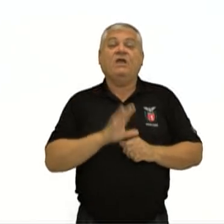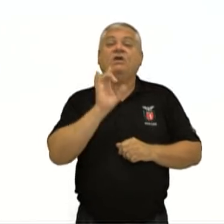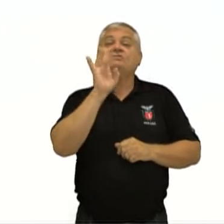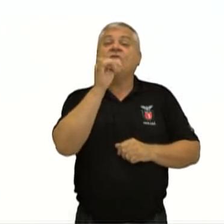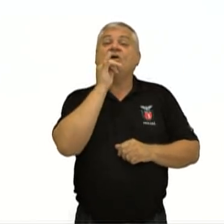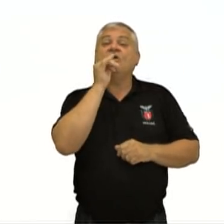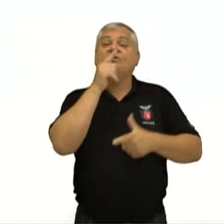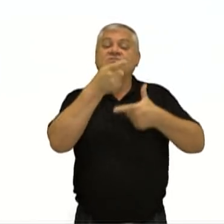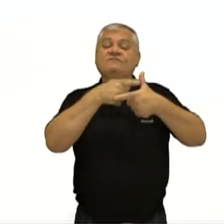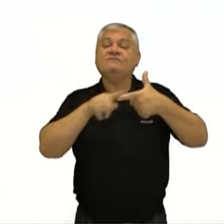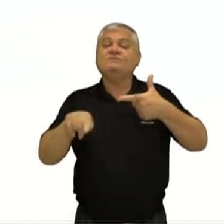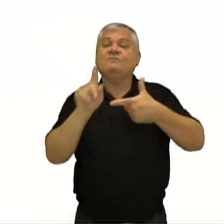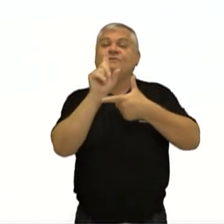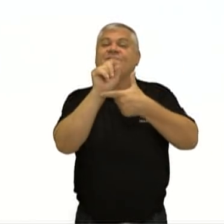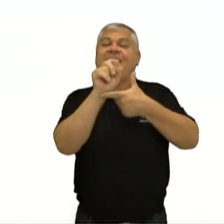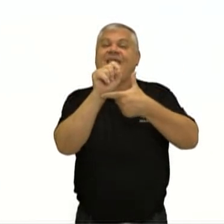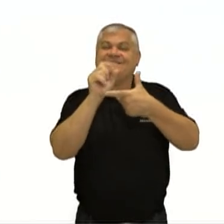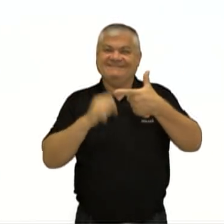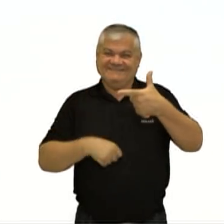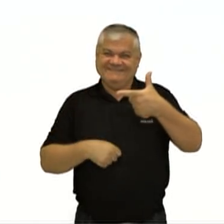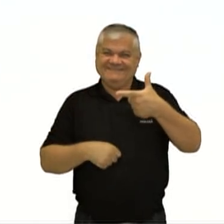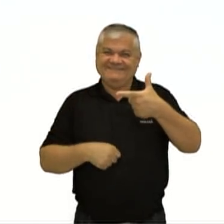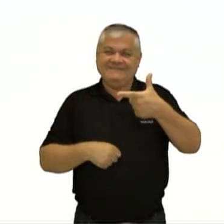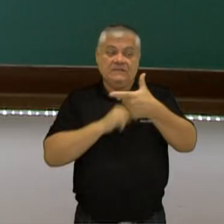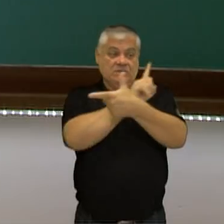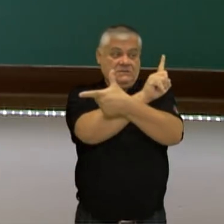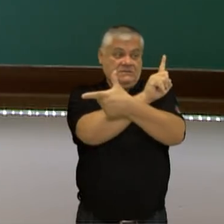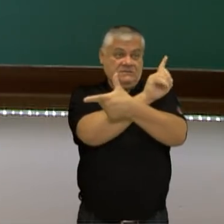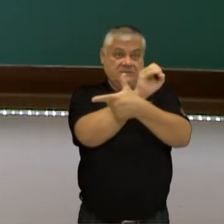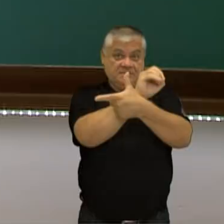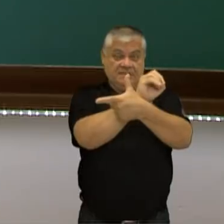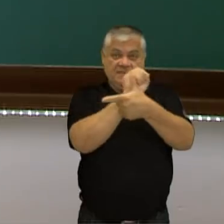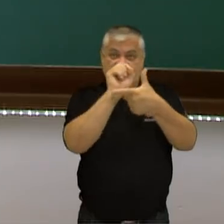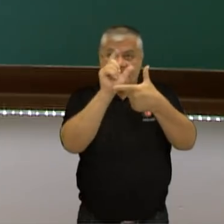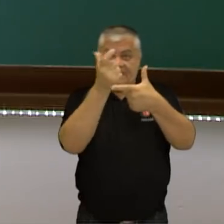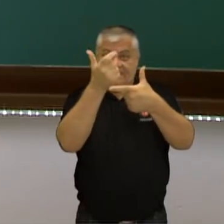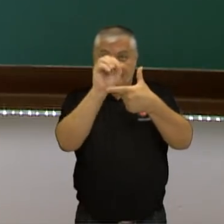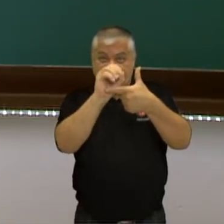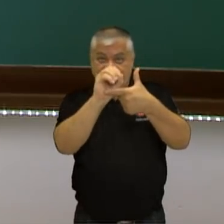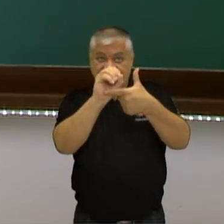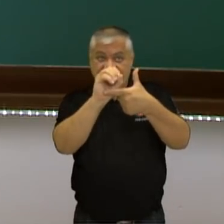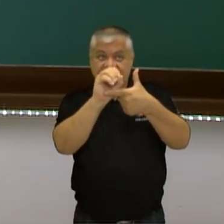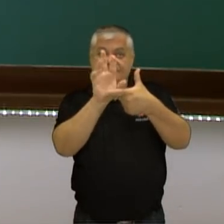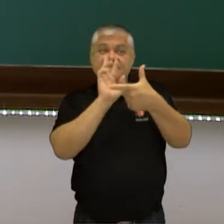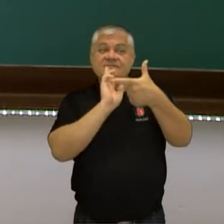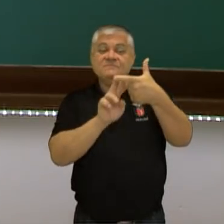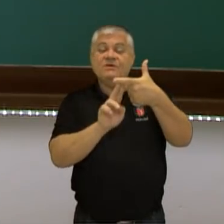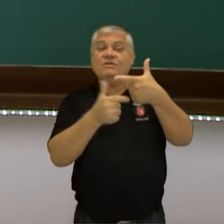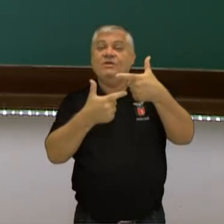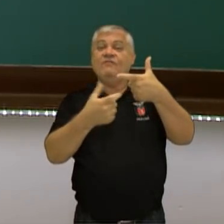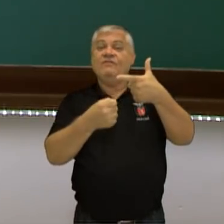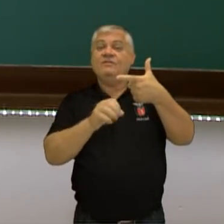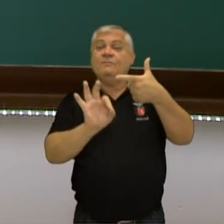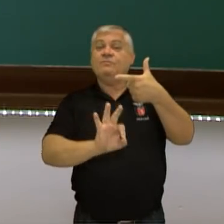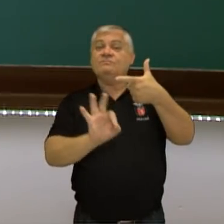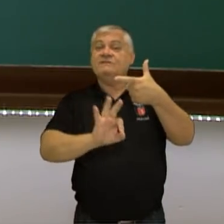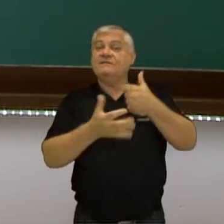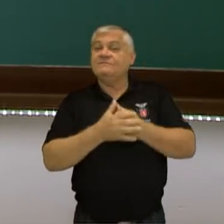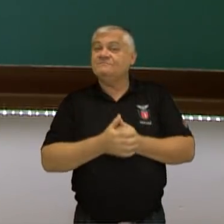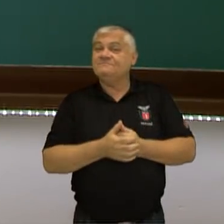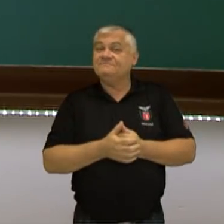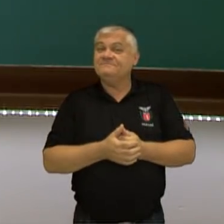por 10. Quando eu divido 100% por 10, eu tenho 10%. Aí é só fazer 10% vezes 2, que dá